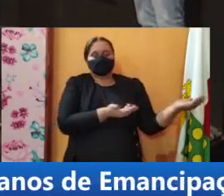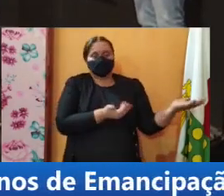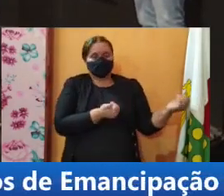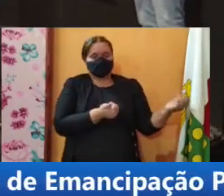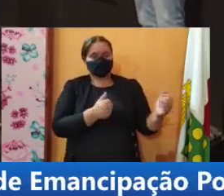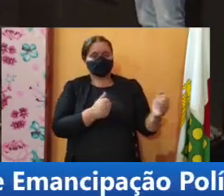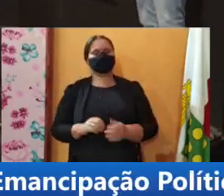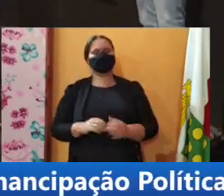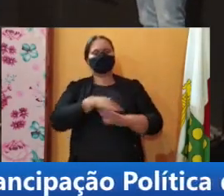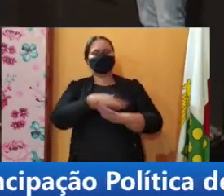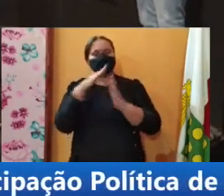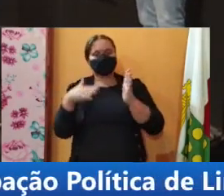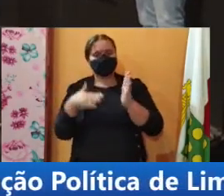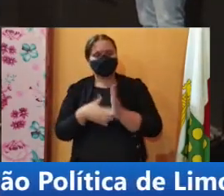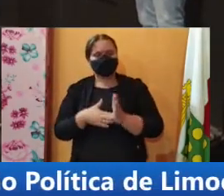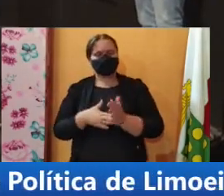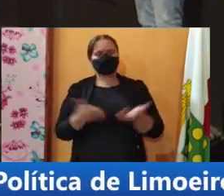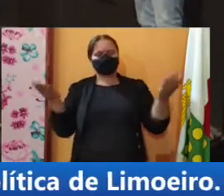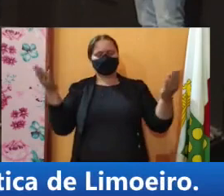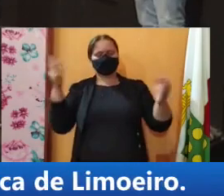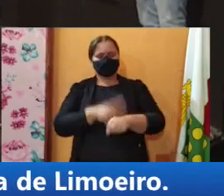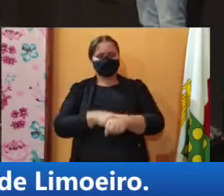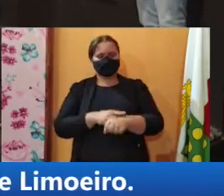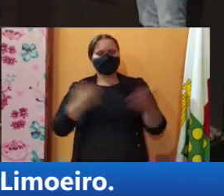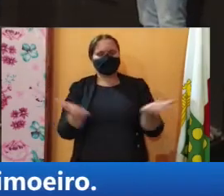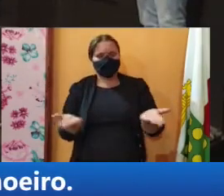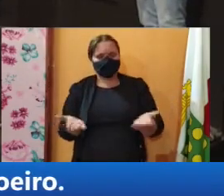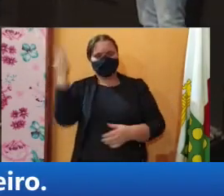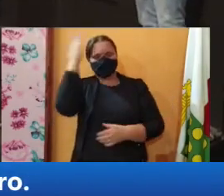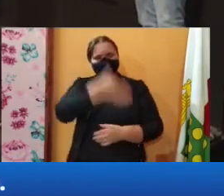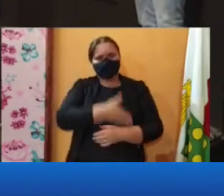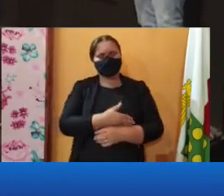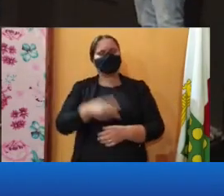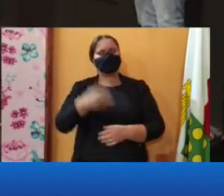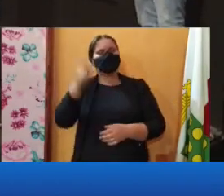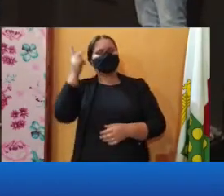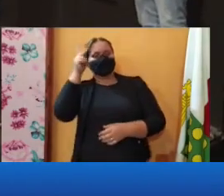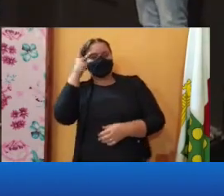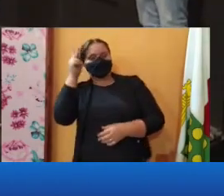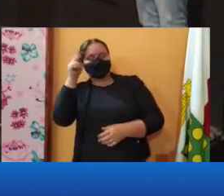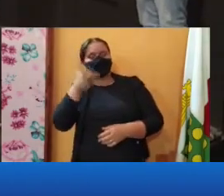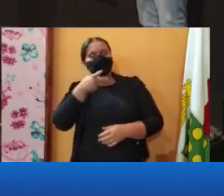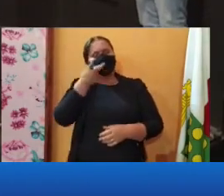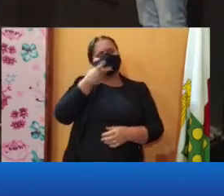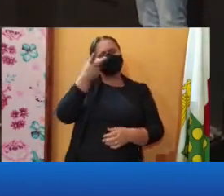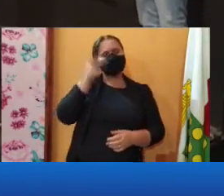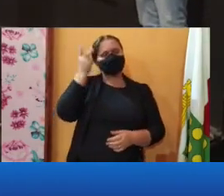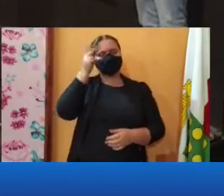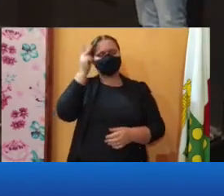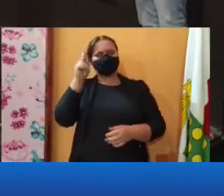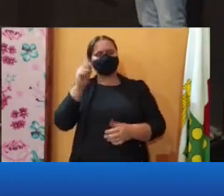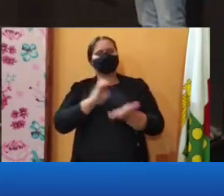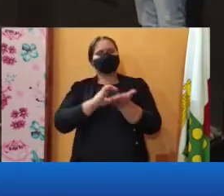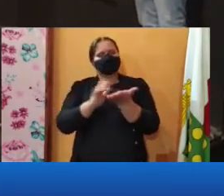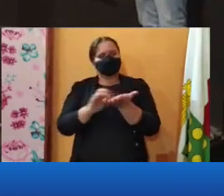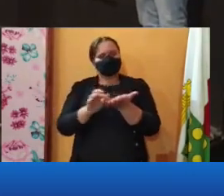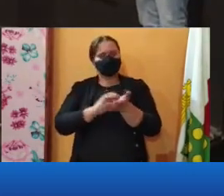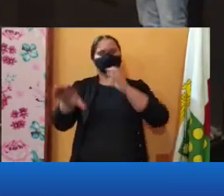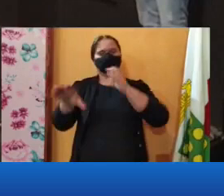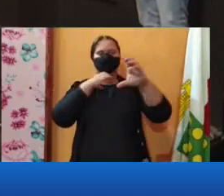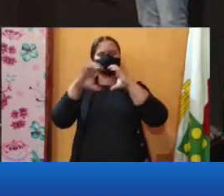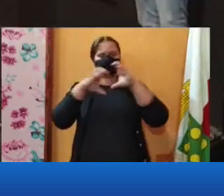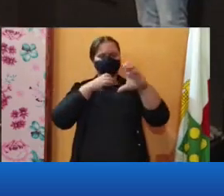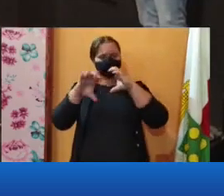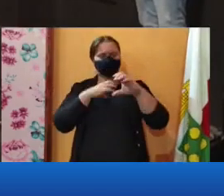Todos estão presentes na noite de hoje aqui, contando a história da nossa gente. e principalmente a Secretaria de